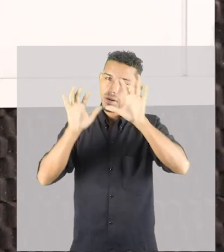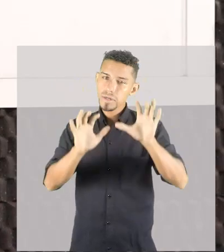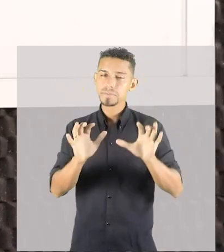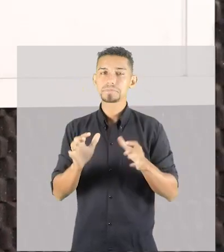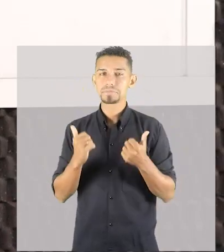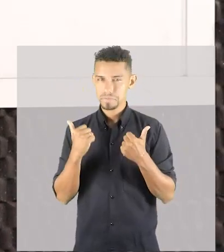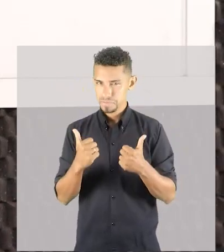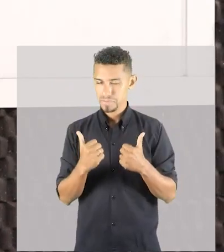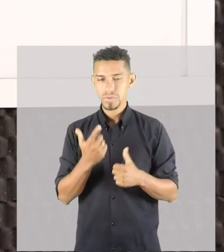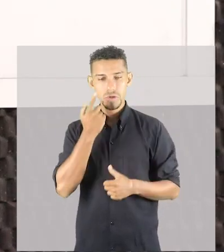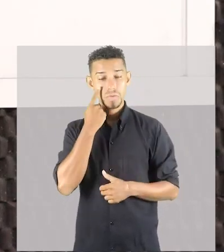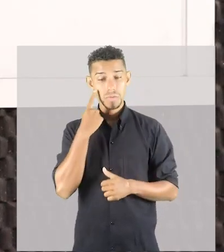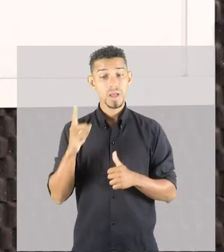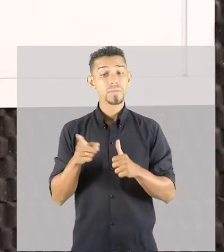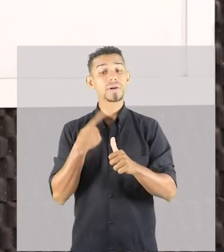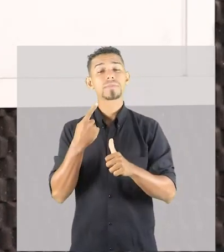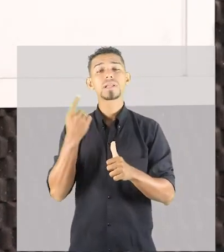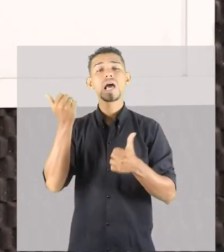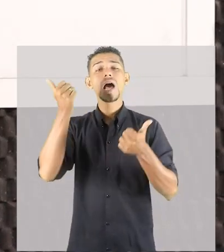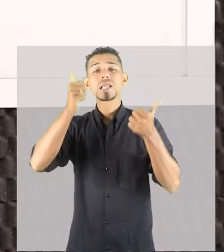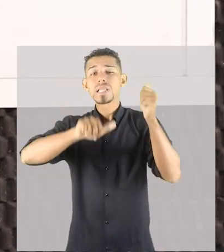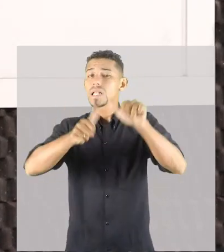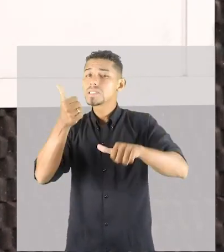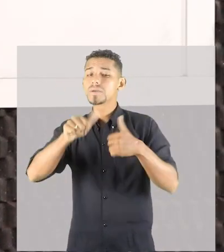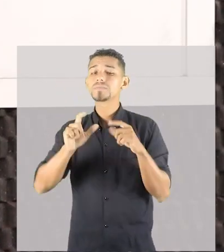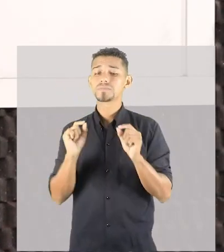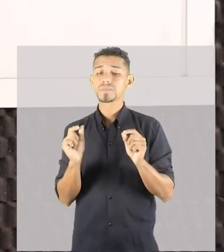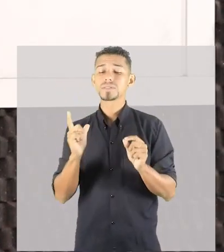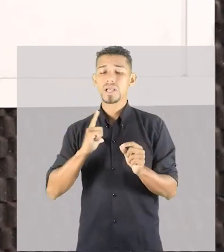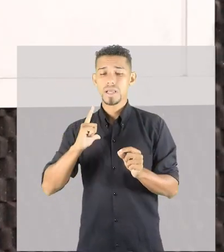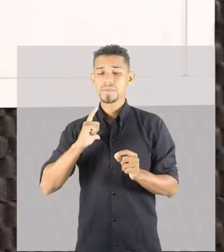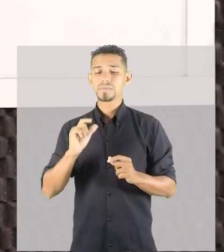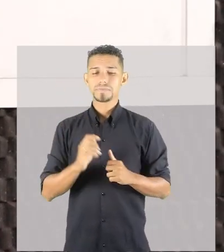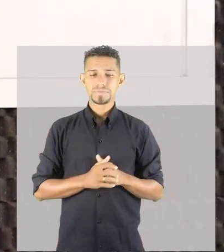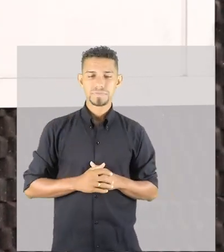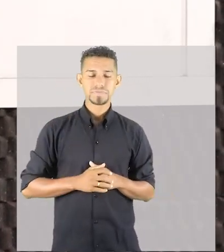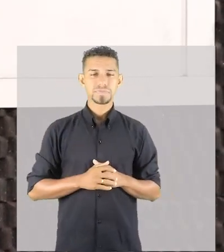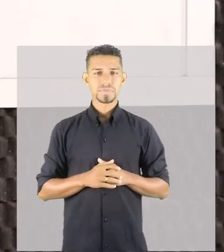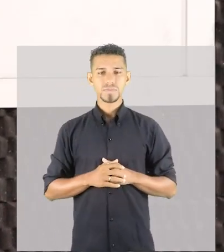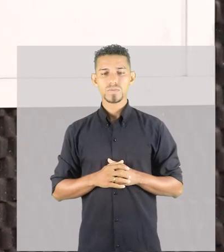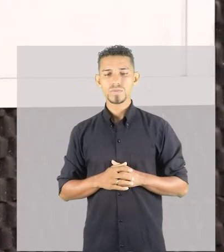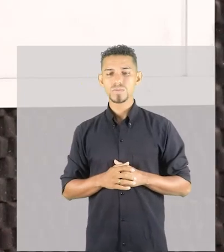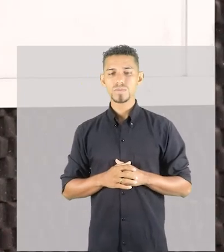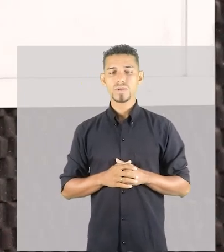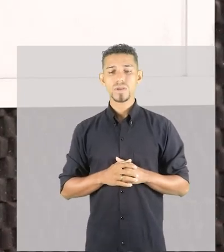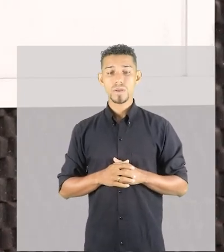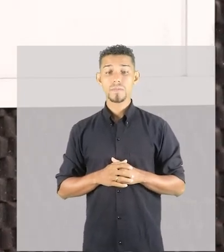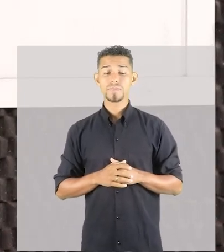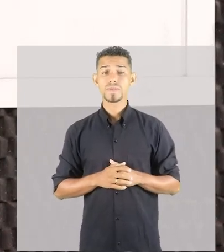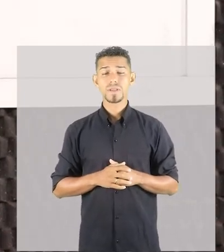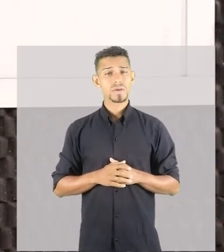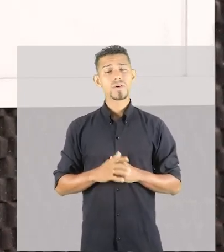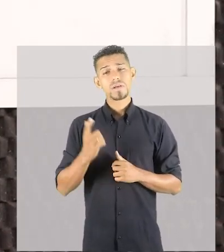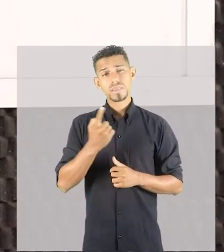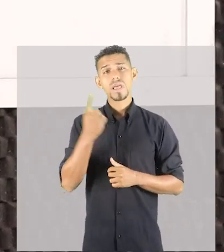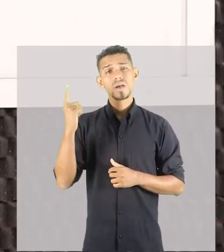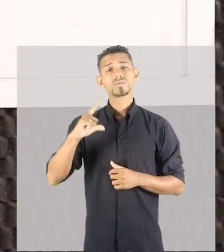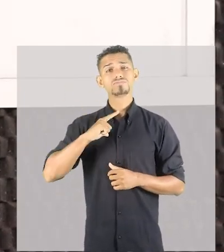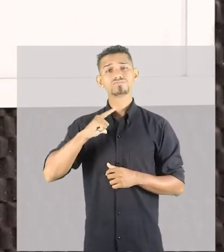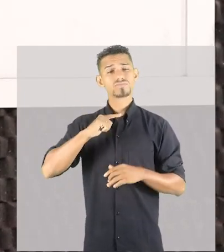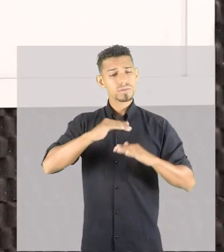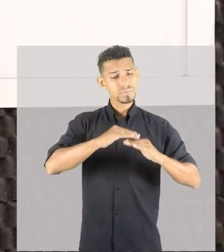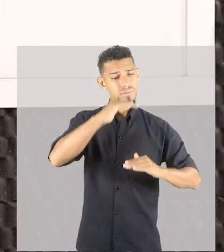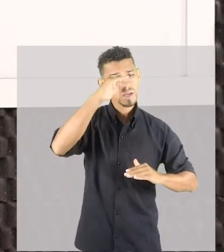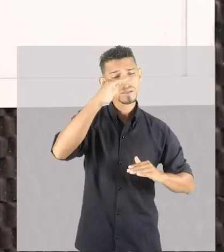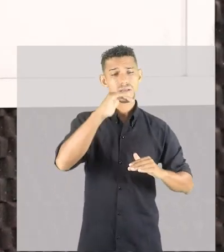vem aqui comigo, primeira coisa a analisar, que eu tenho, ali, um limite, né, de